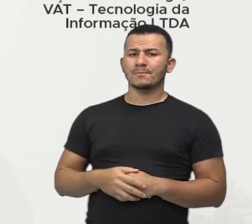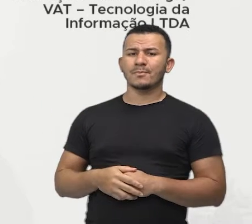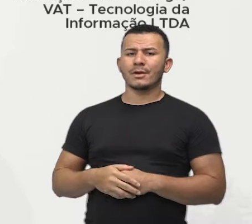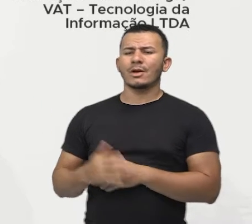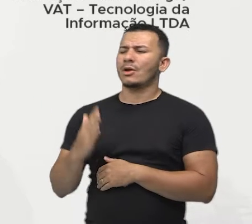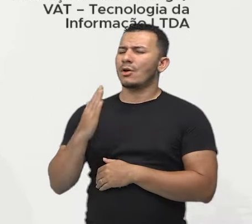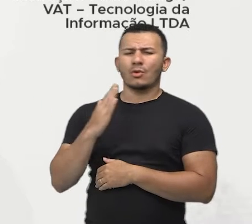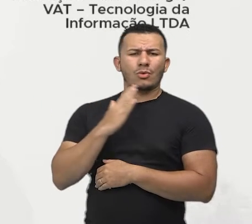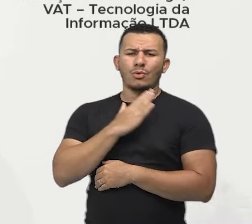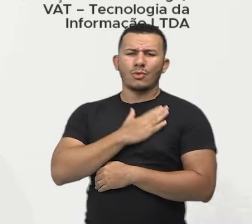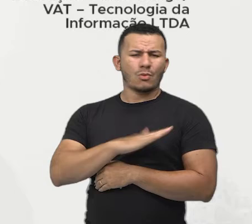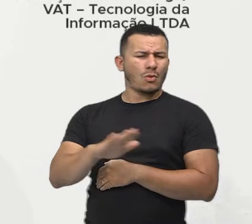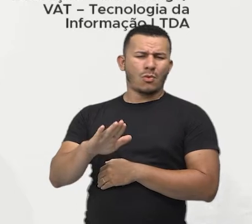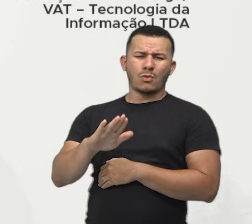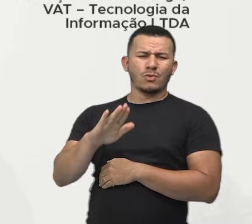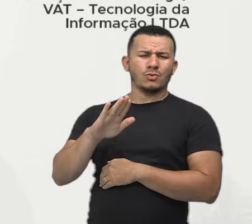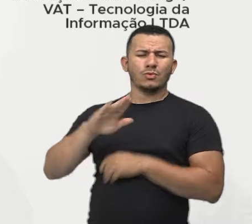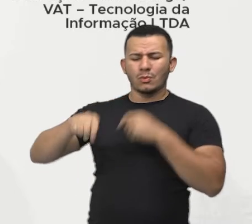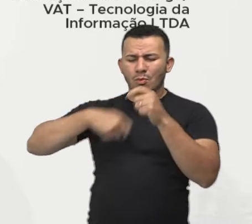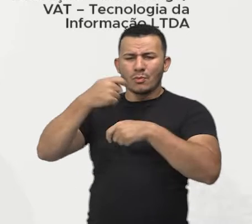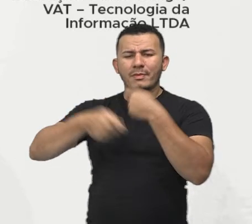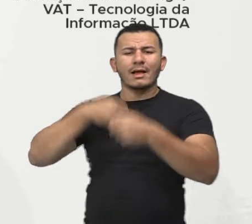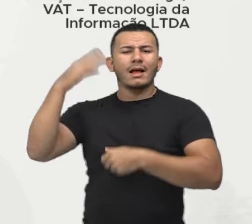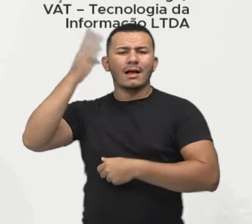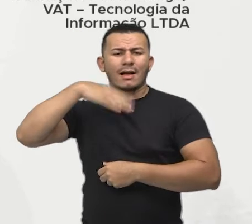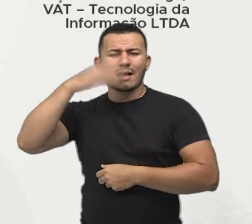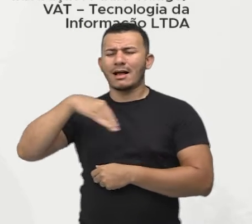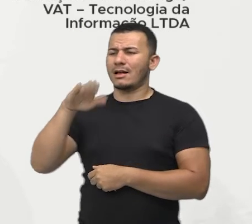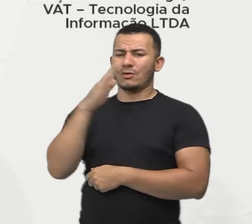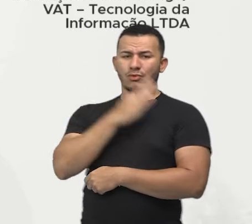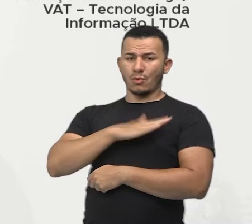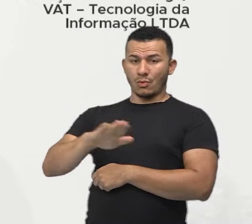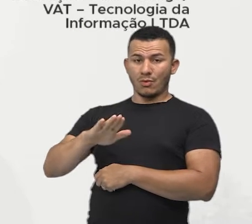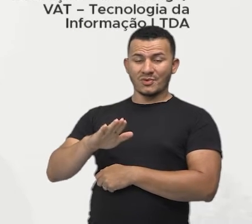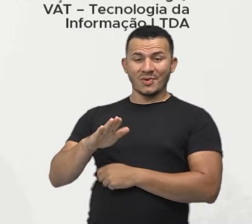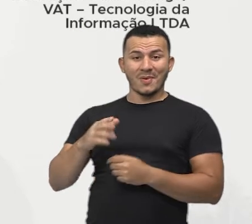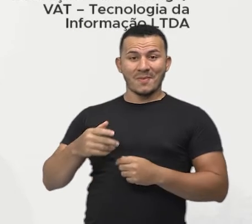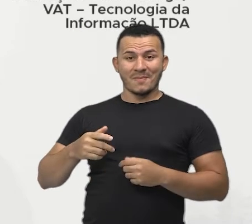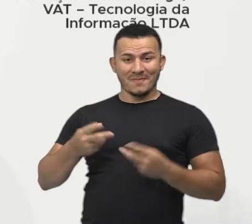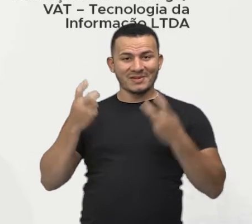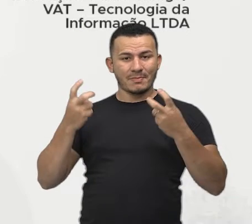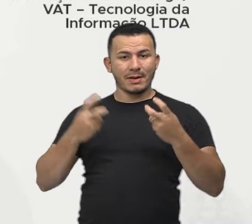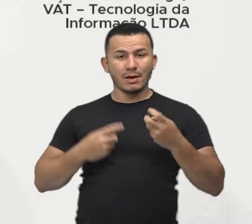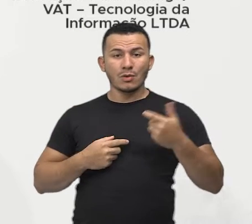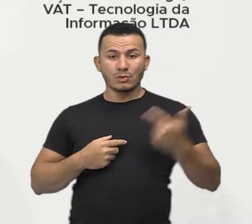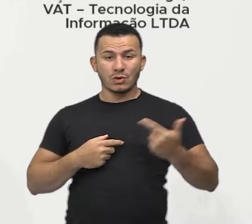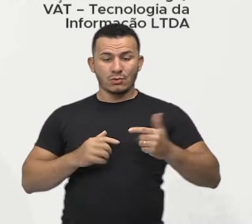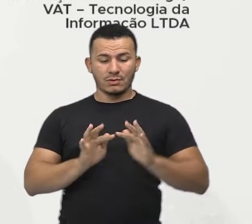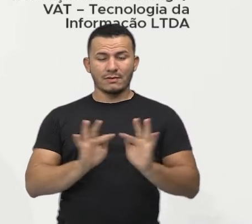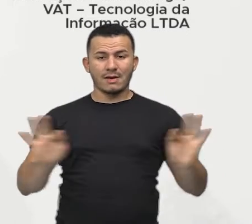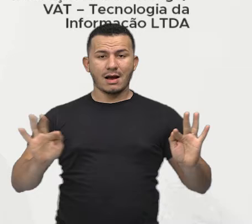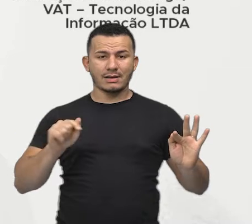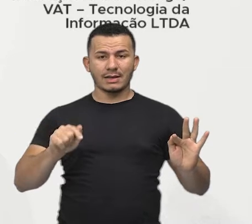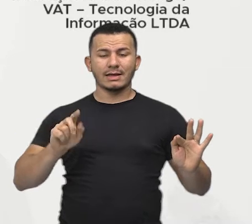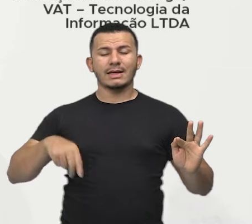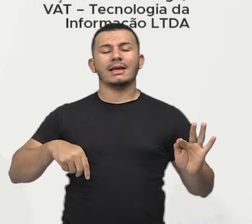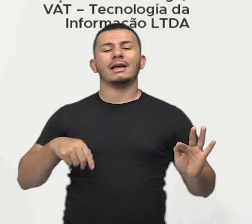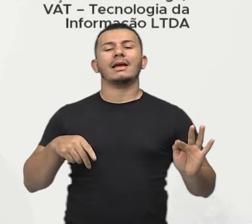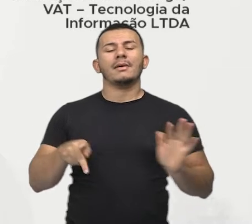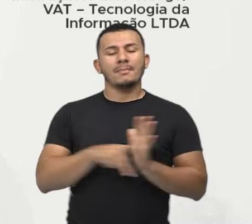comida apimentada. Então, observem que o nosso segundo exemplo é uma frase,